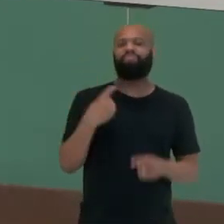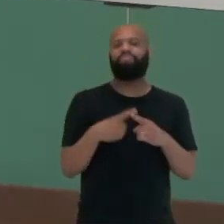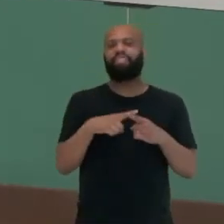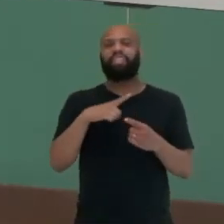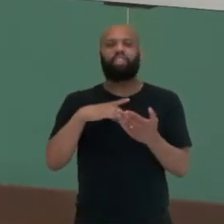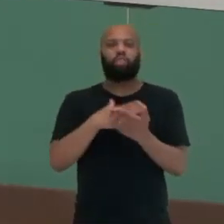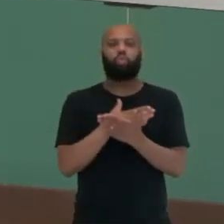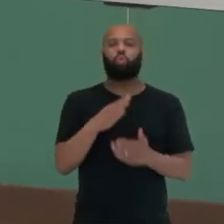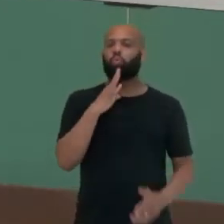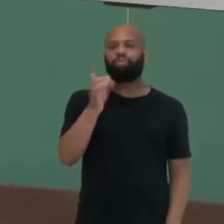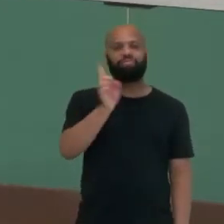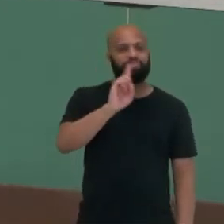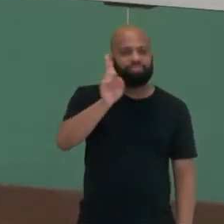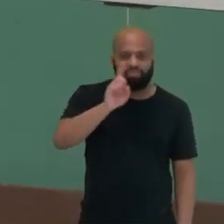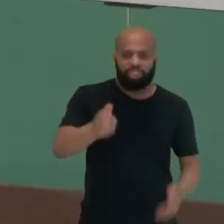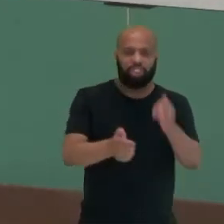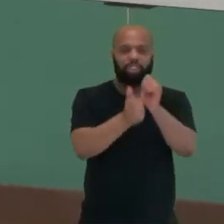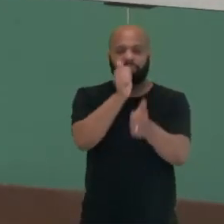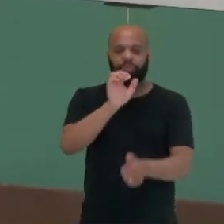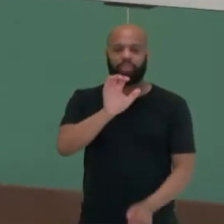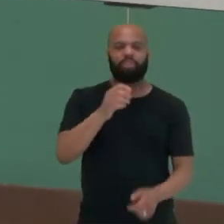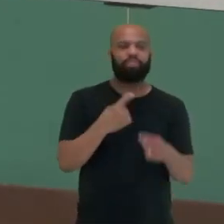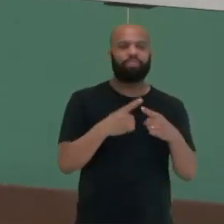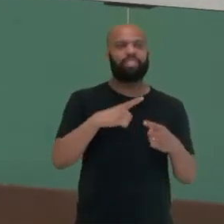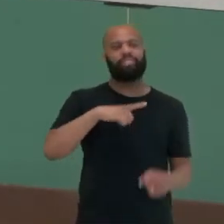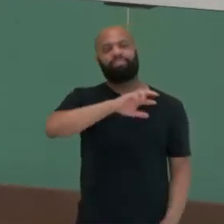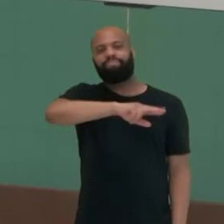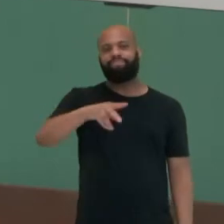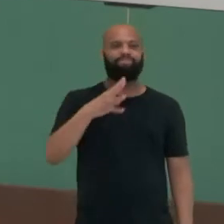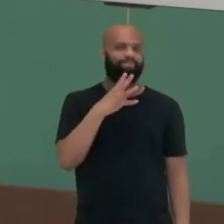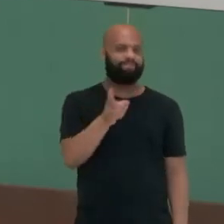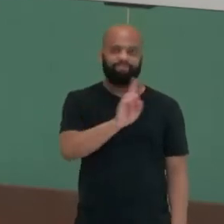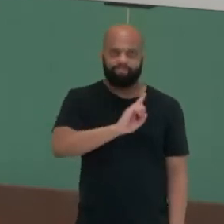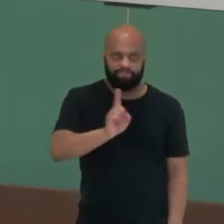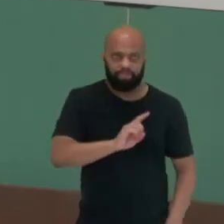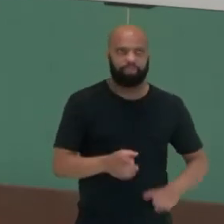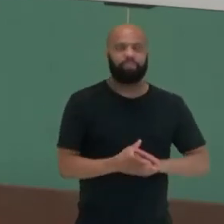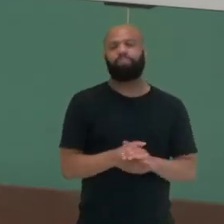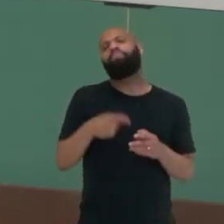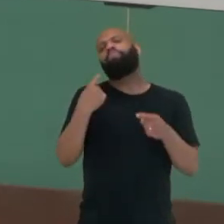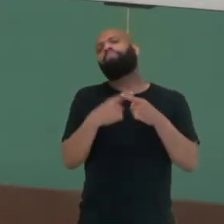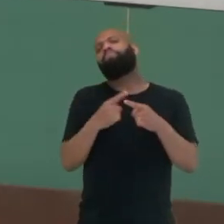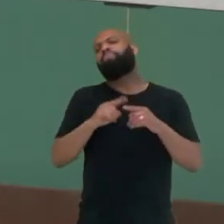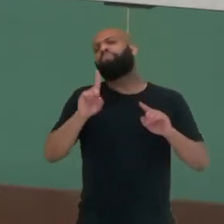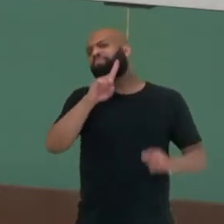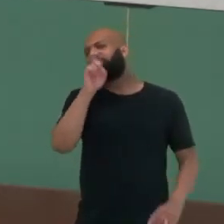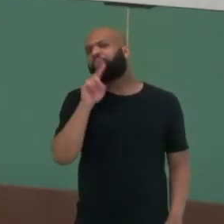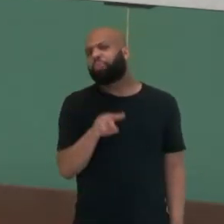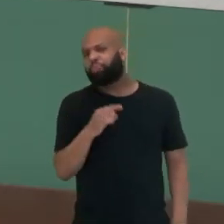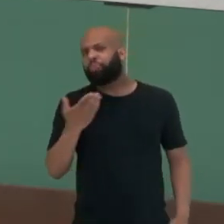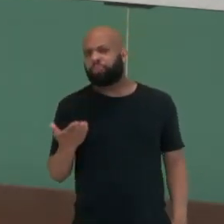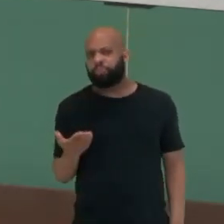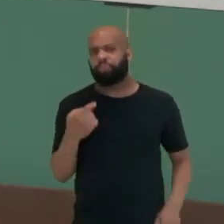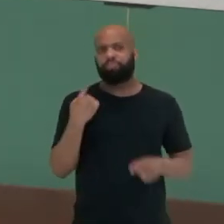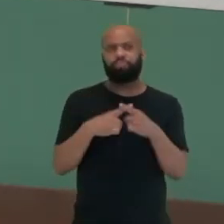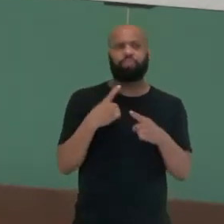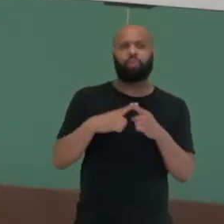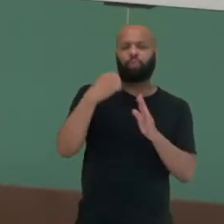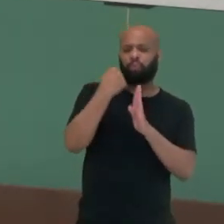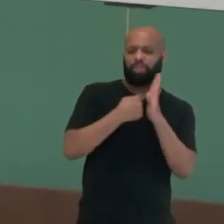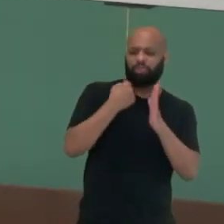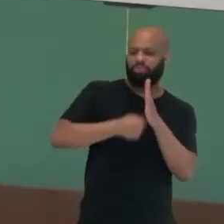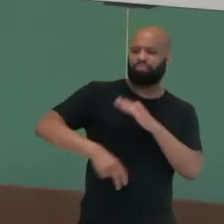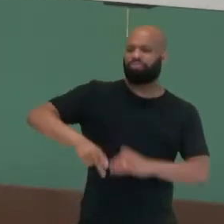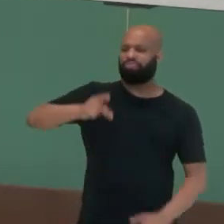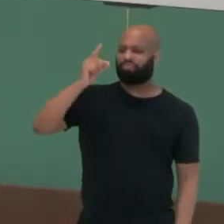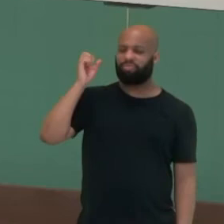às vezes nem conhecido pelos brasileiros. Muitos não conhecem. Por que será isso? Se é uma luta tão antiga,